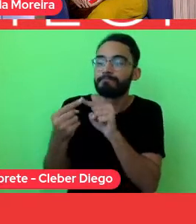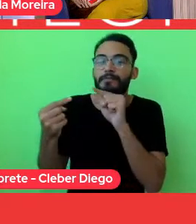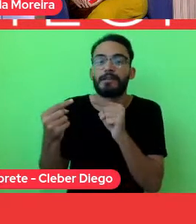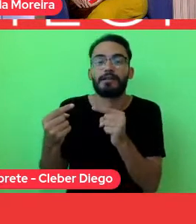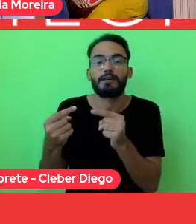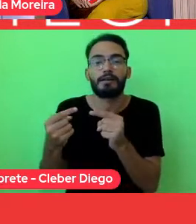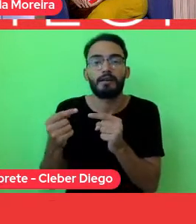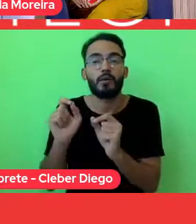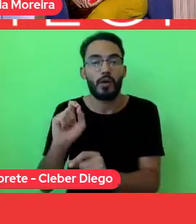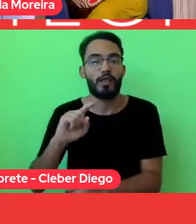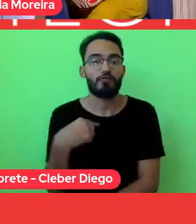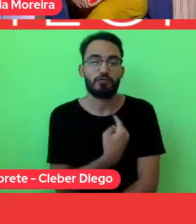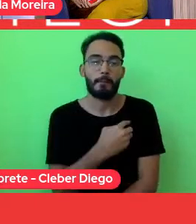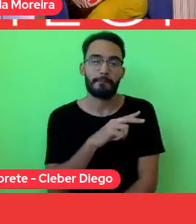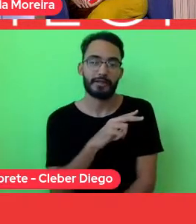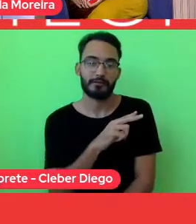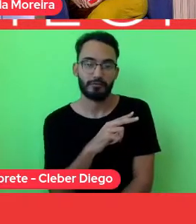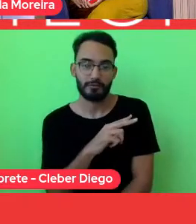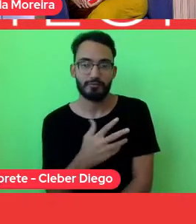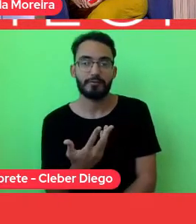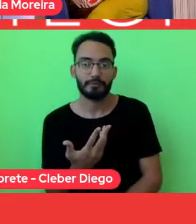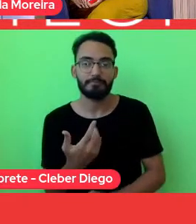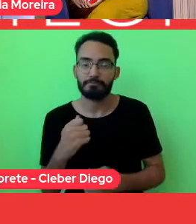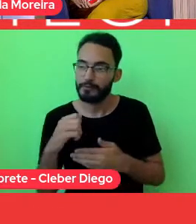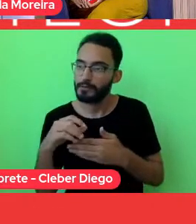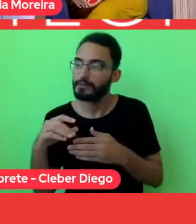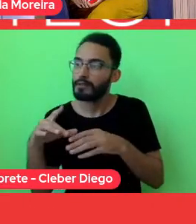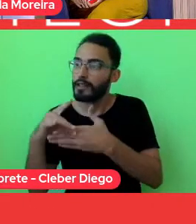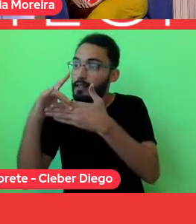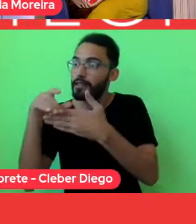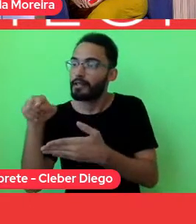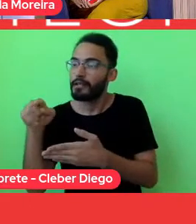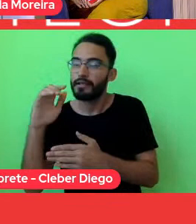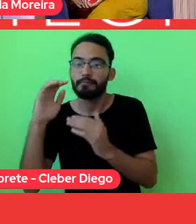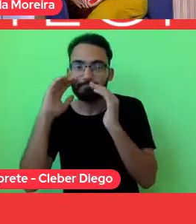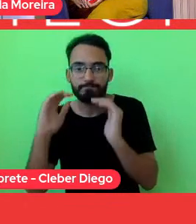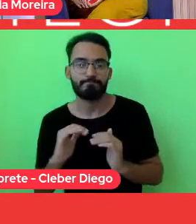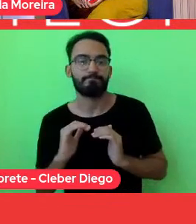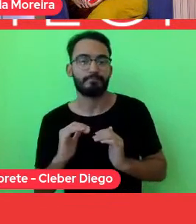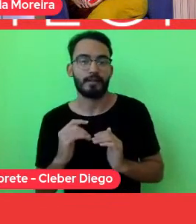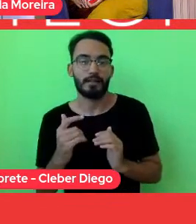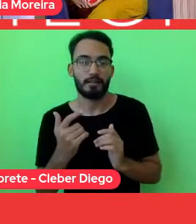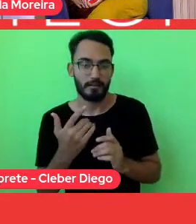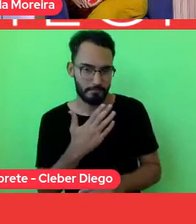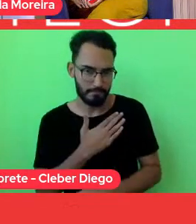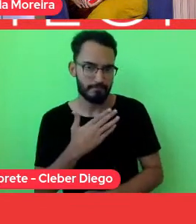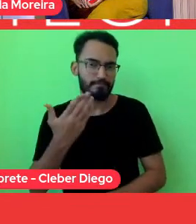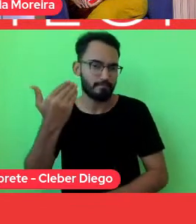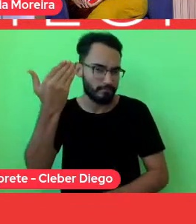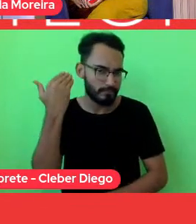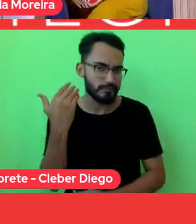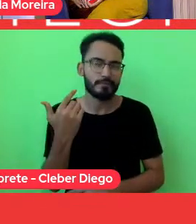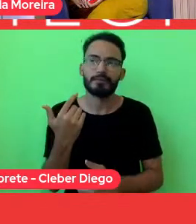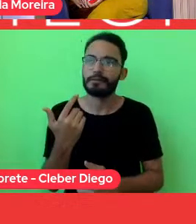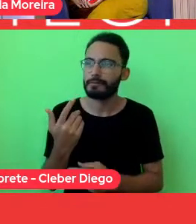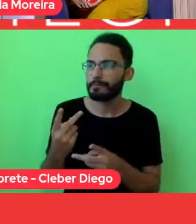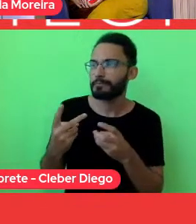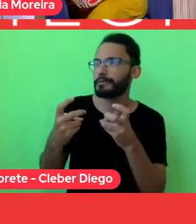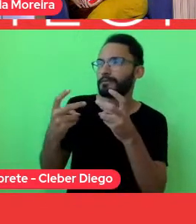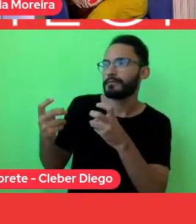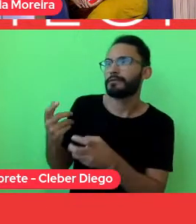questões nossas, né? Eu acho que em muitas empresas e lugares onde eu passei, não havia esse